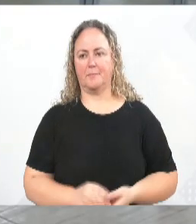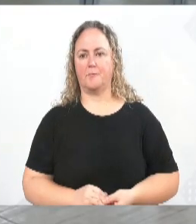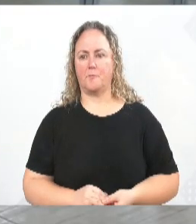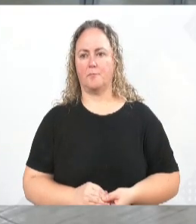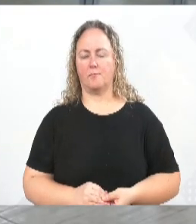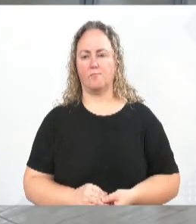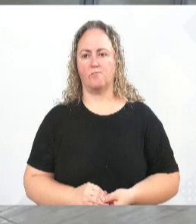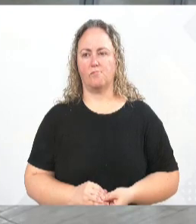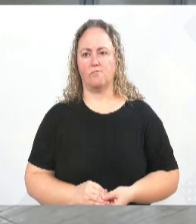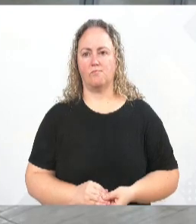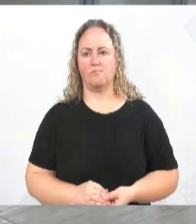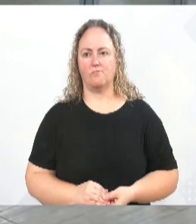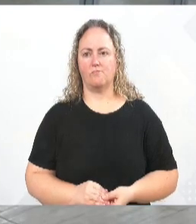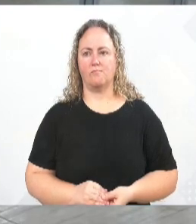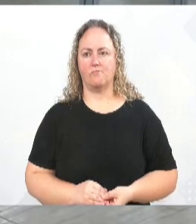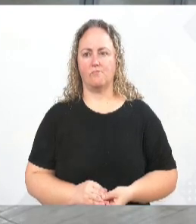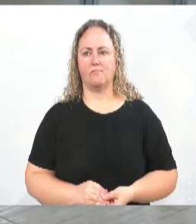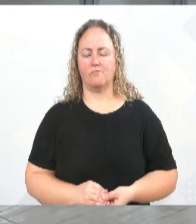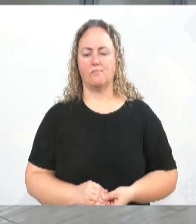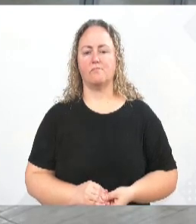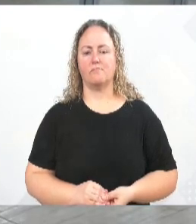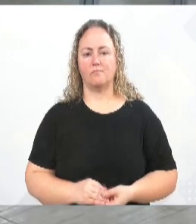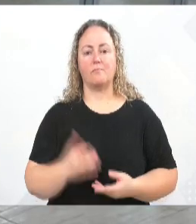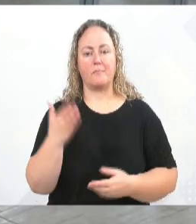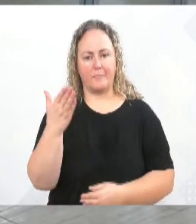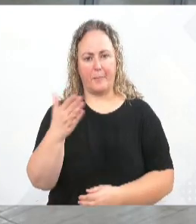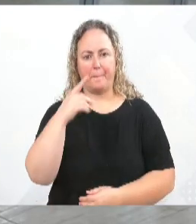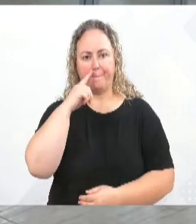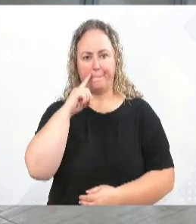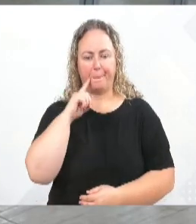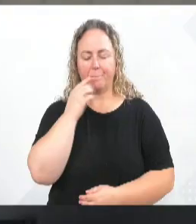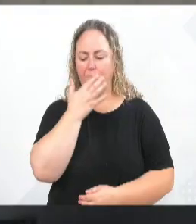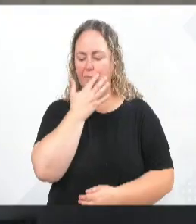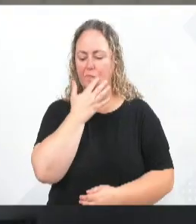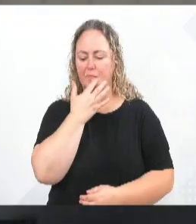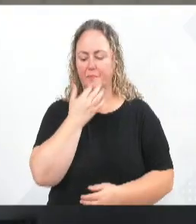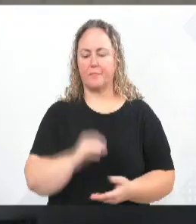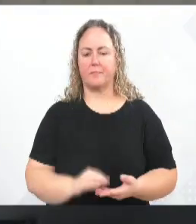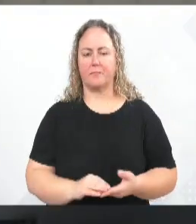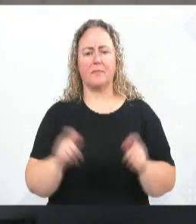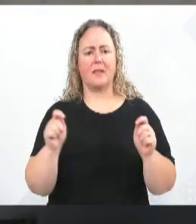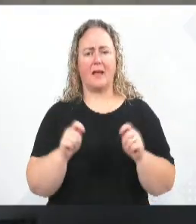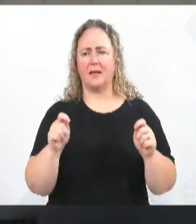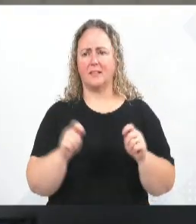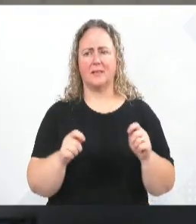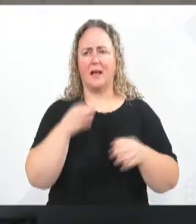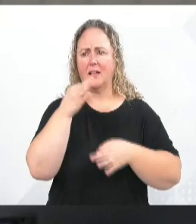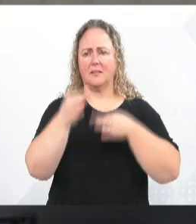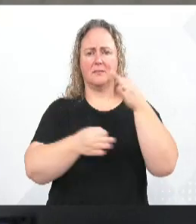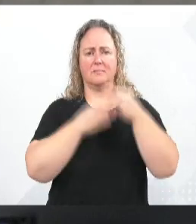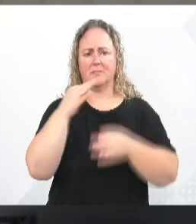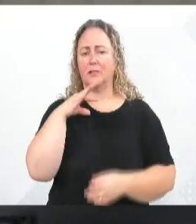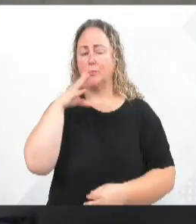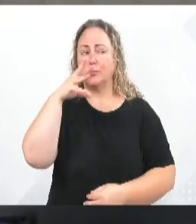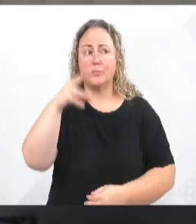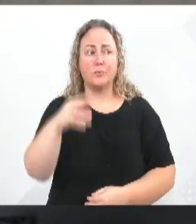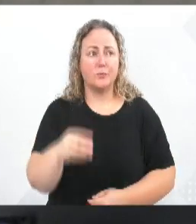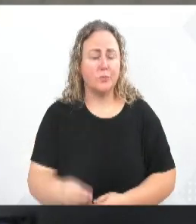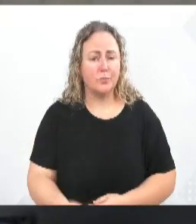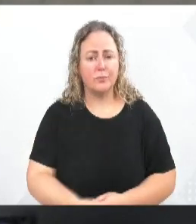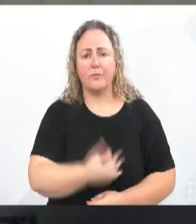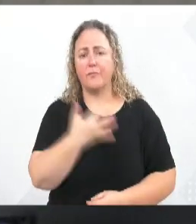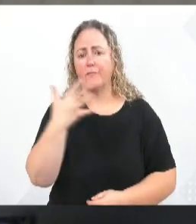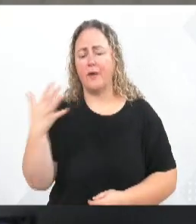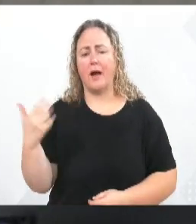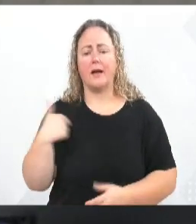orador, vereador Gilson. Vereador Diego, nós podemos aqui fazer todas as sugestões possíveis, como eu já fiz várias vezes